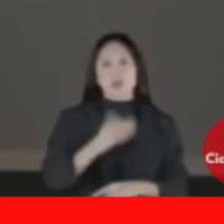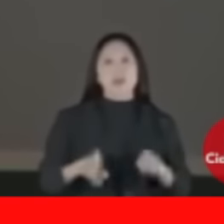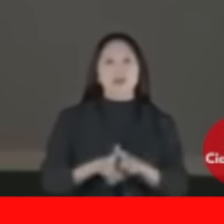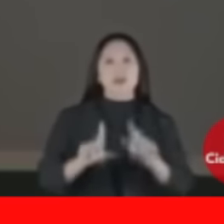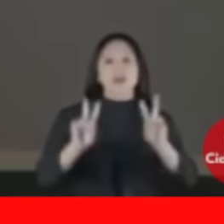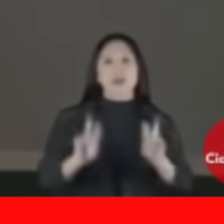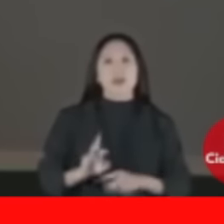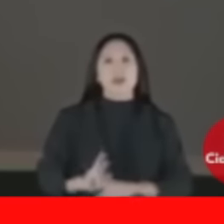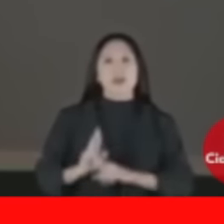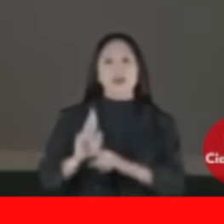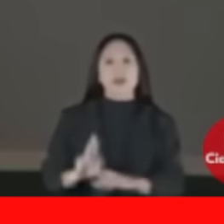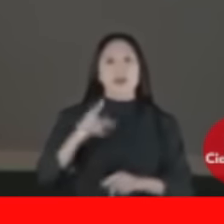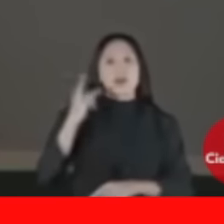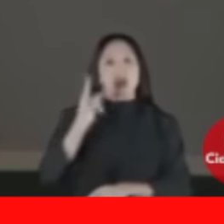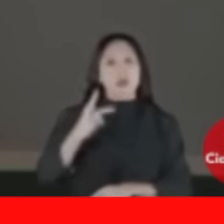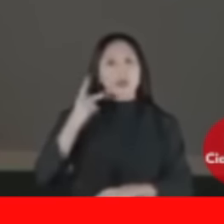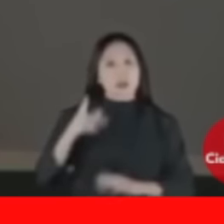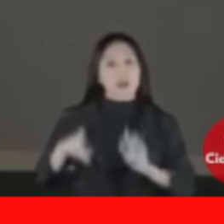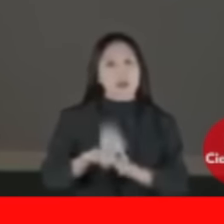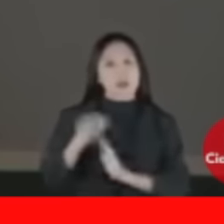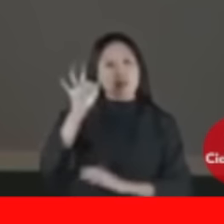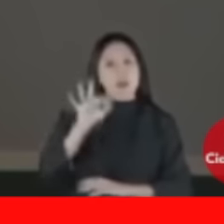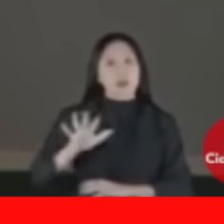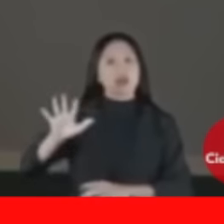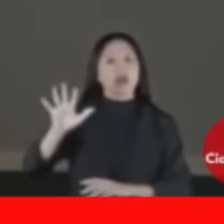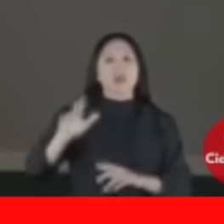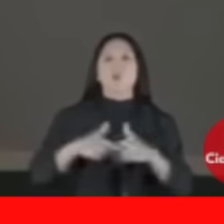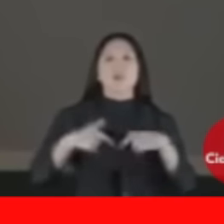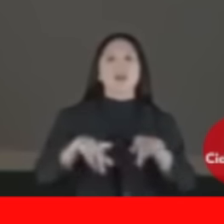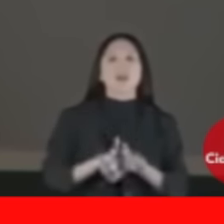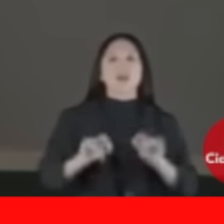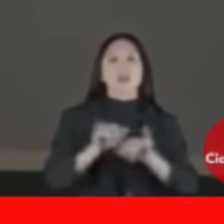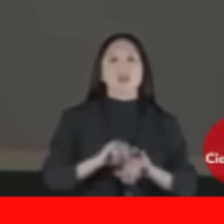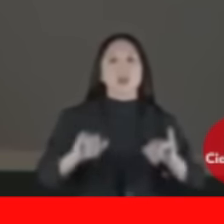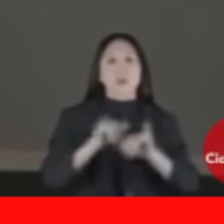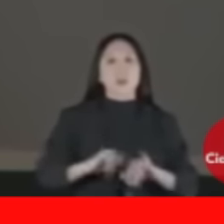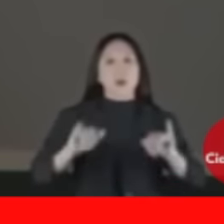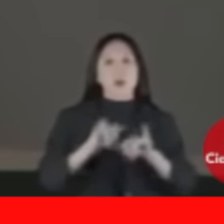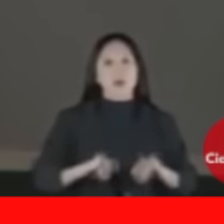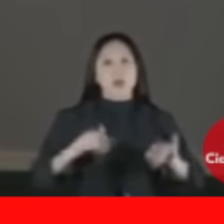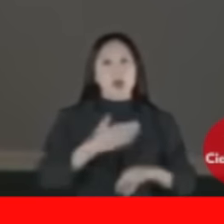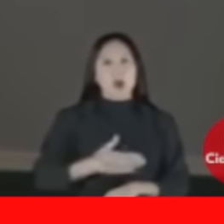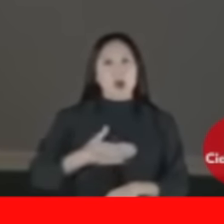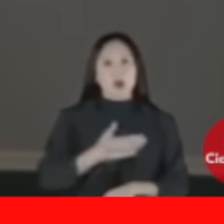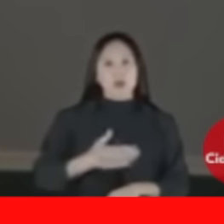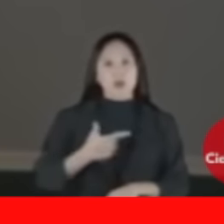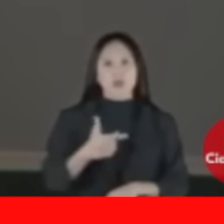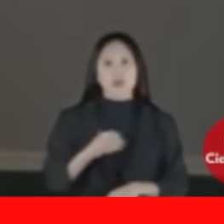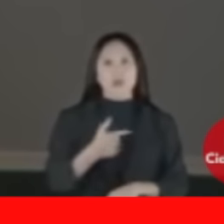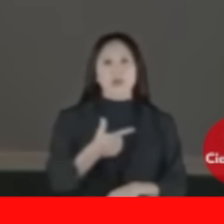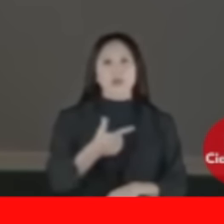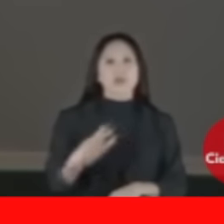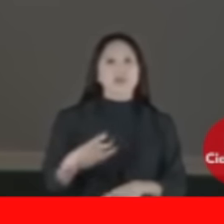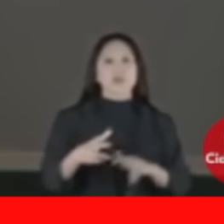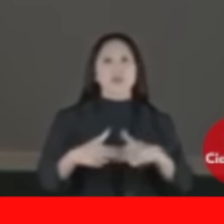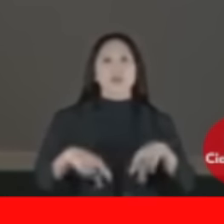Trata-se de representação de parlamentar federal, motivada por reportagens divulgadas em agosto de 2023